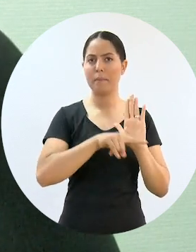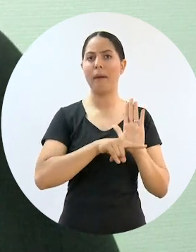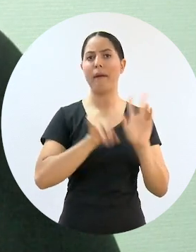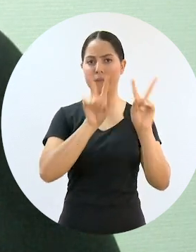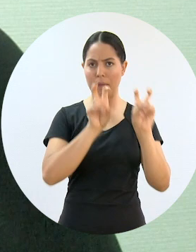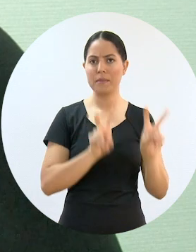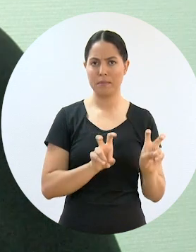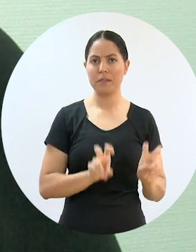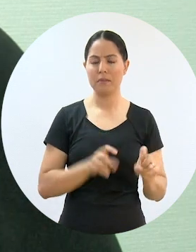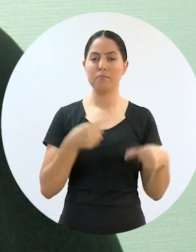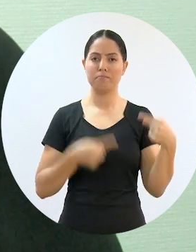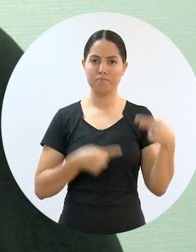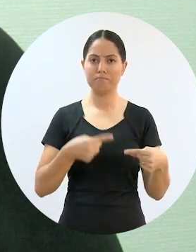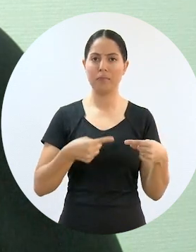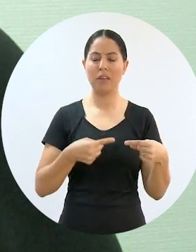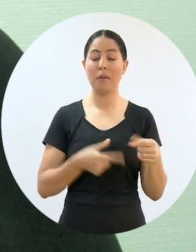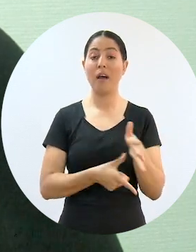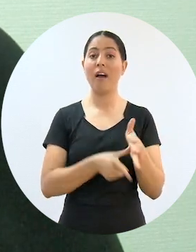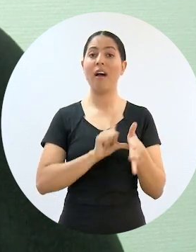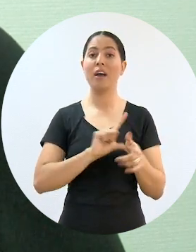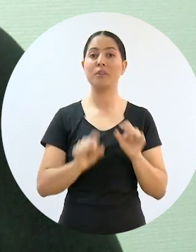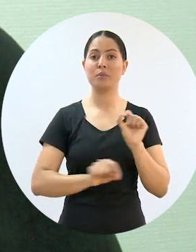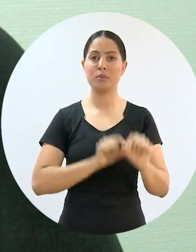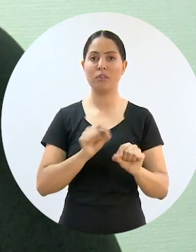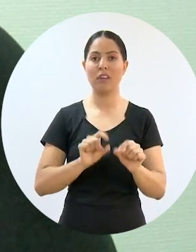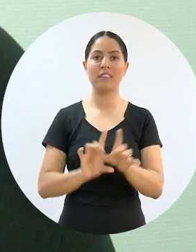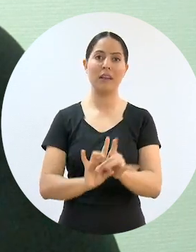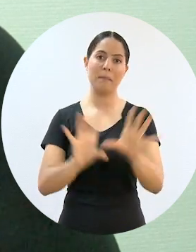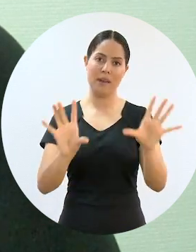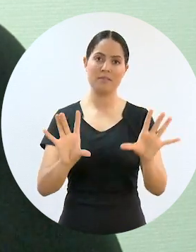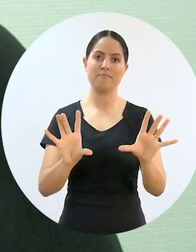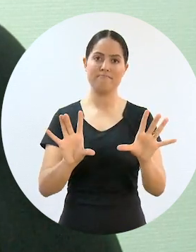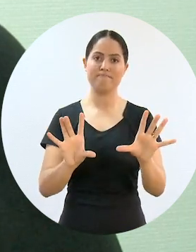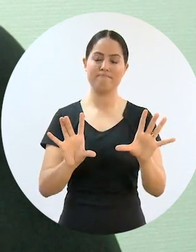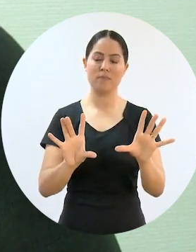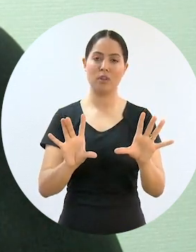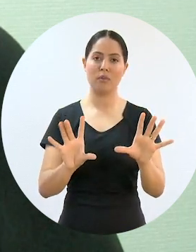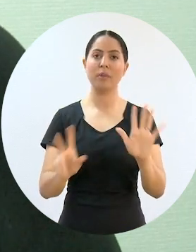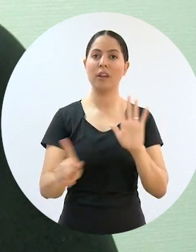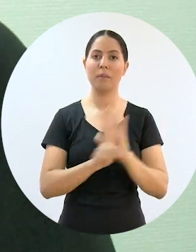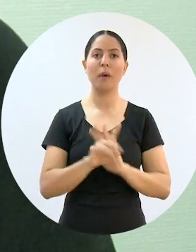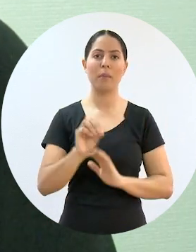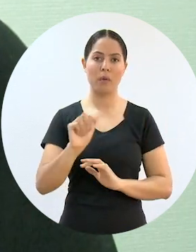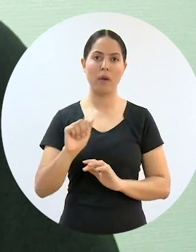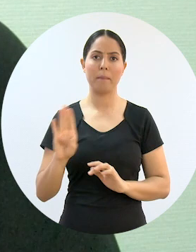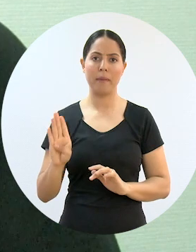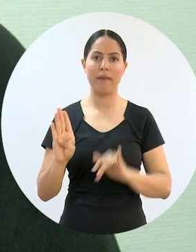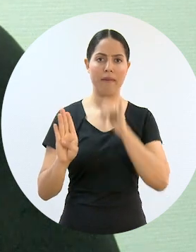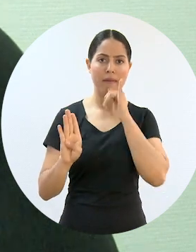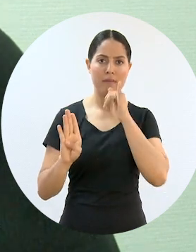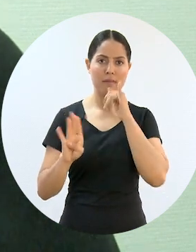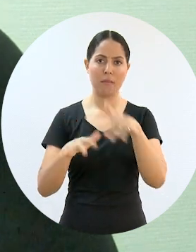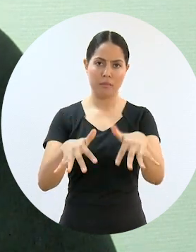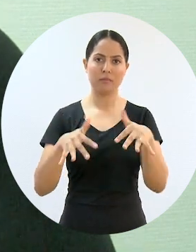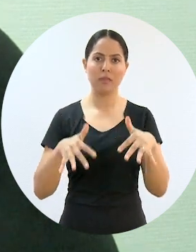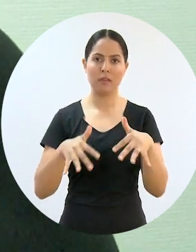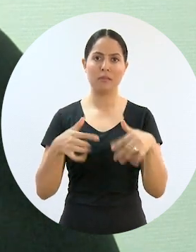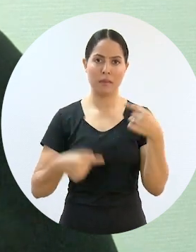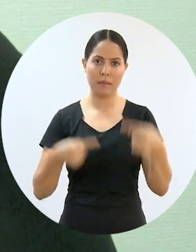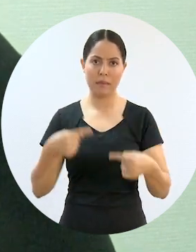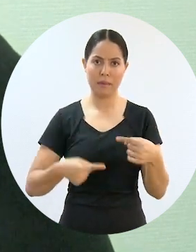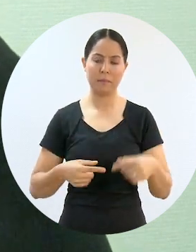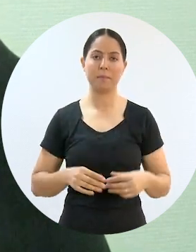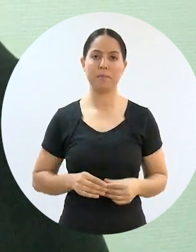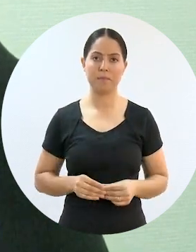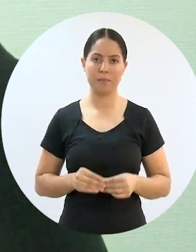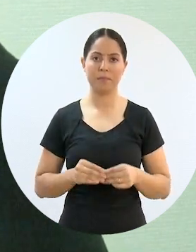algumas questões, antes mesmo que se delibere, até na própria OAB, no próprio pleno